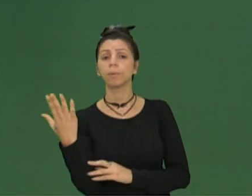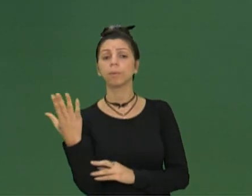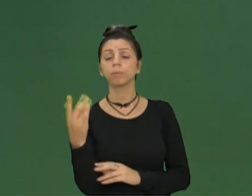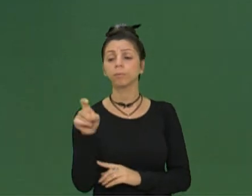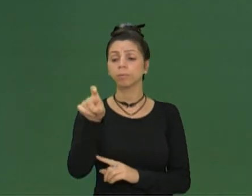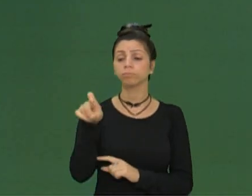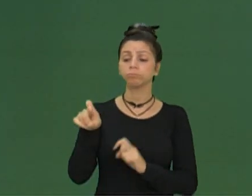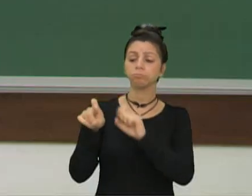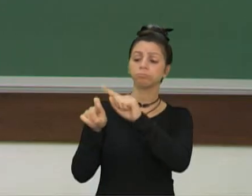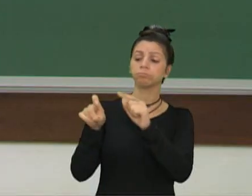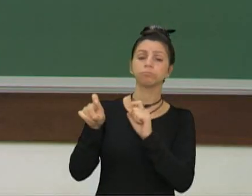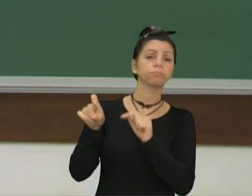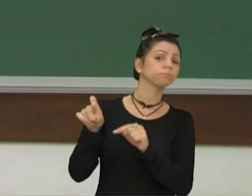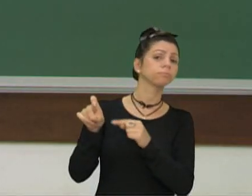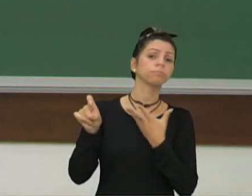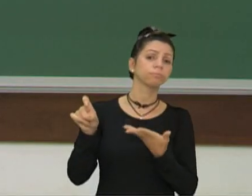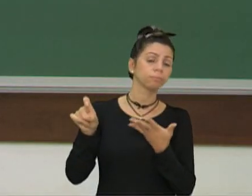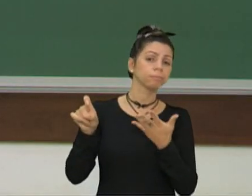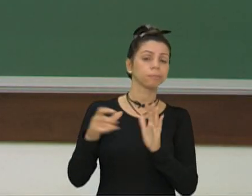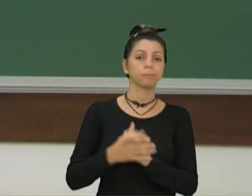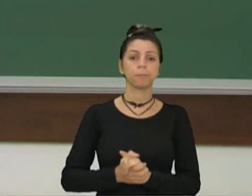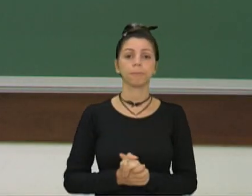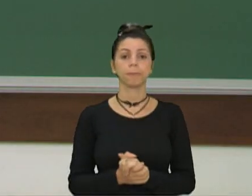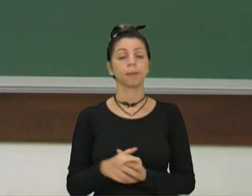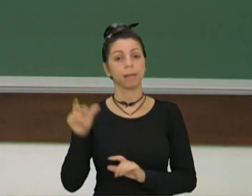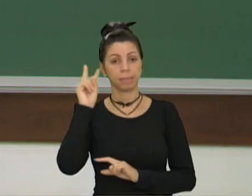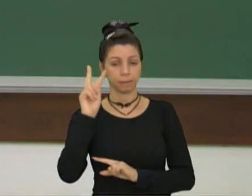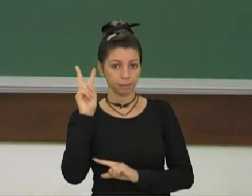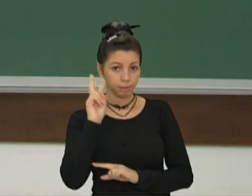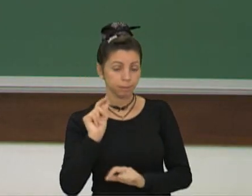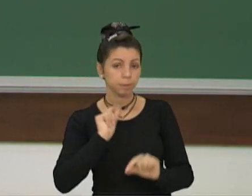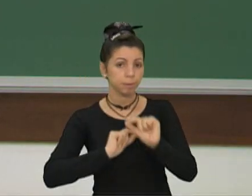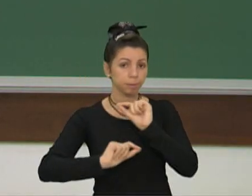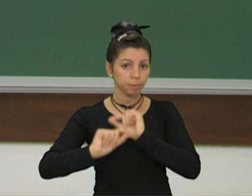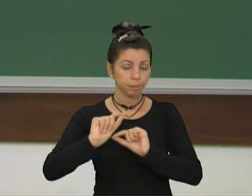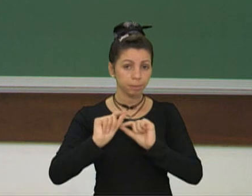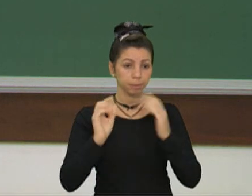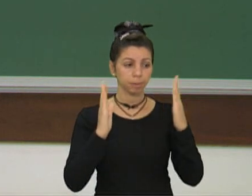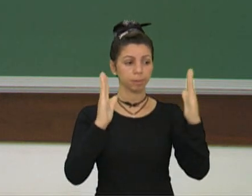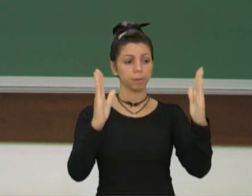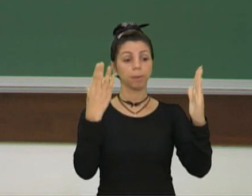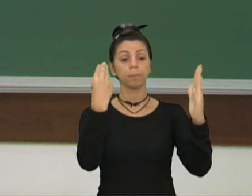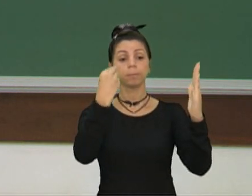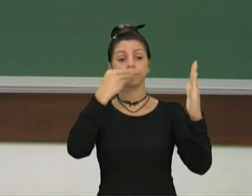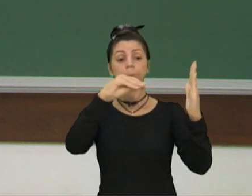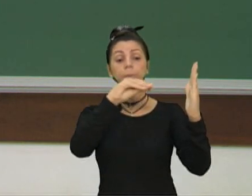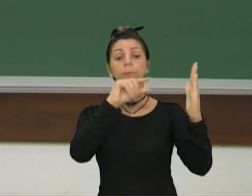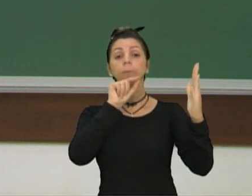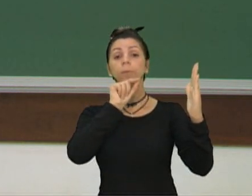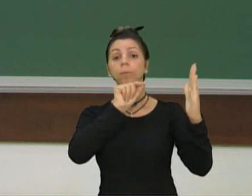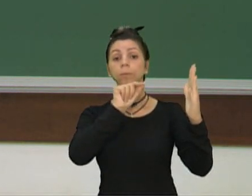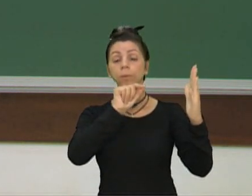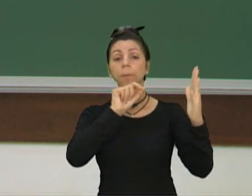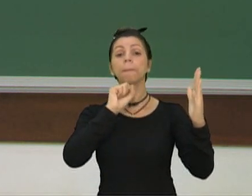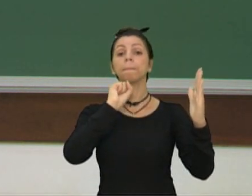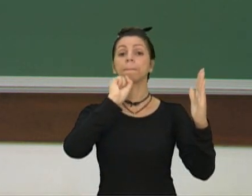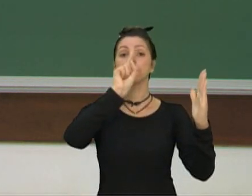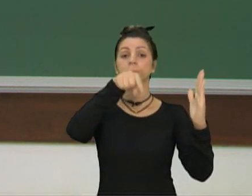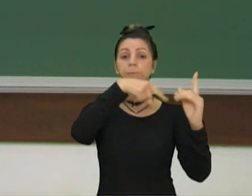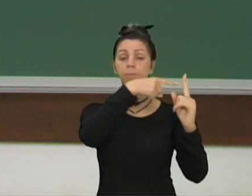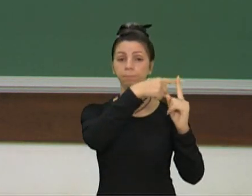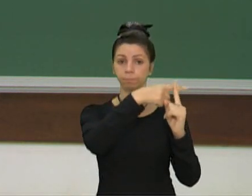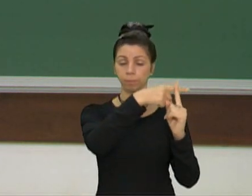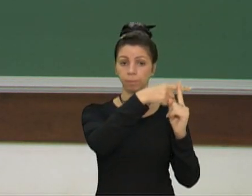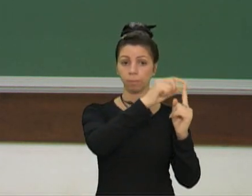x? Como que eu faço? Lembre-se que o que eu tenho dentro do módulo, ele pode ser o quê? Positivo